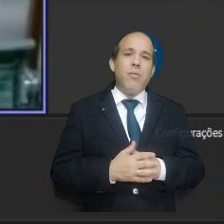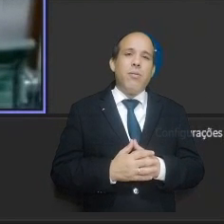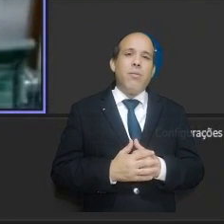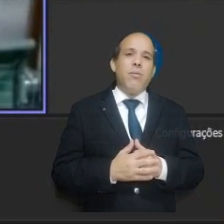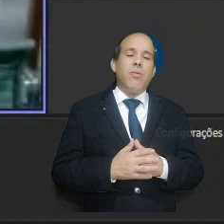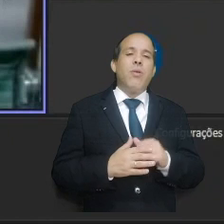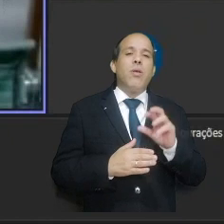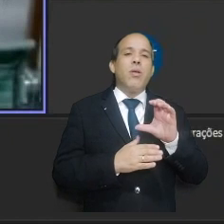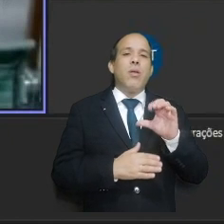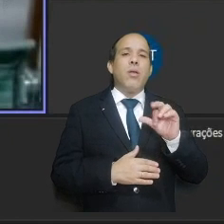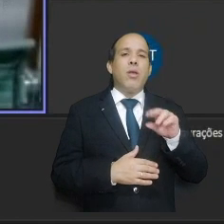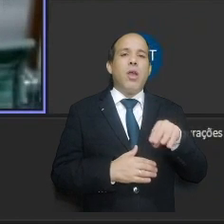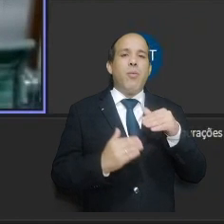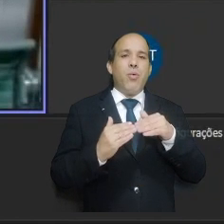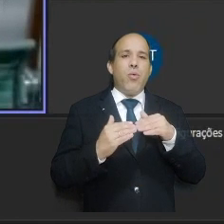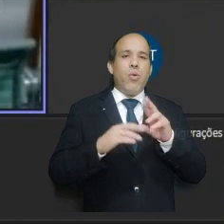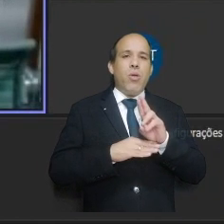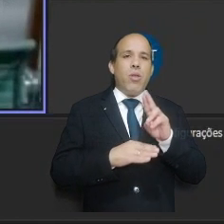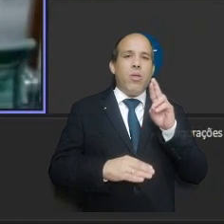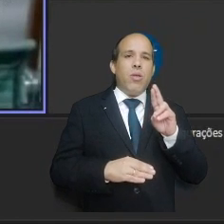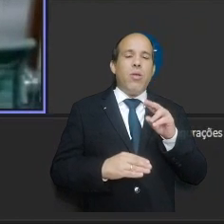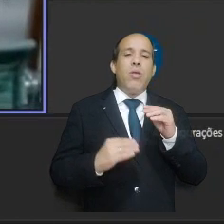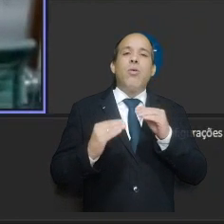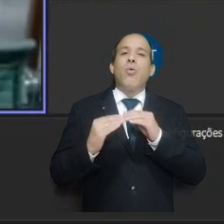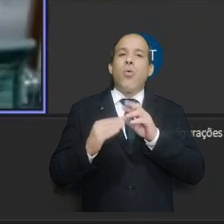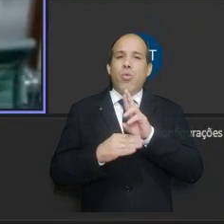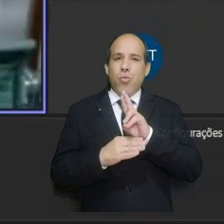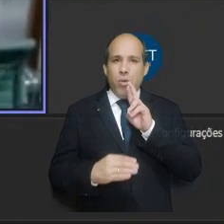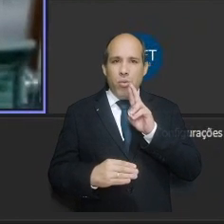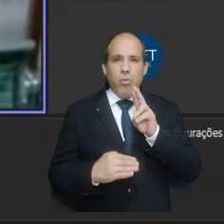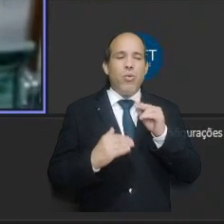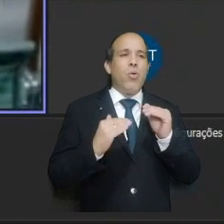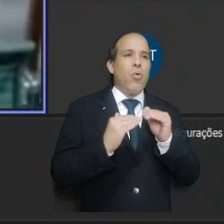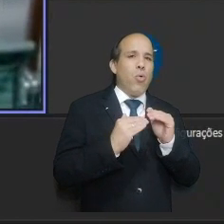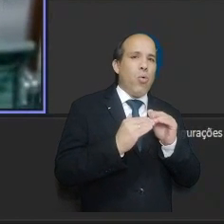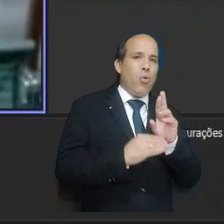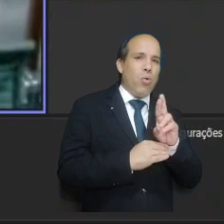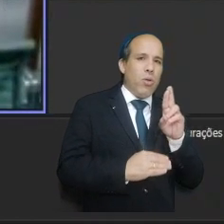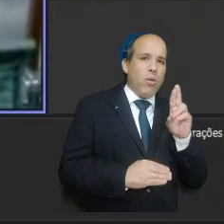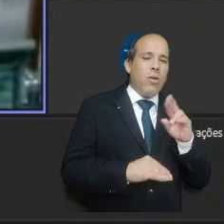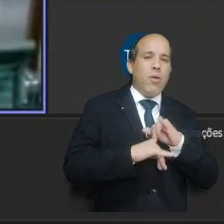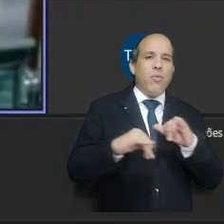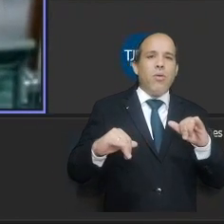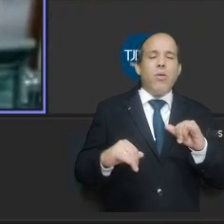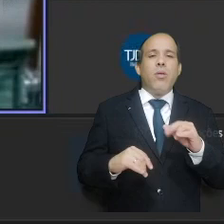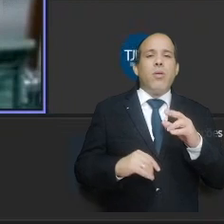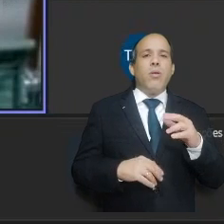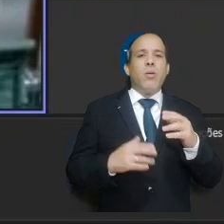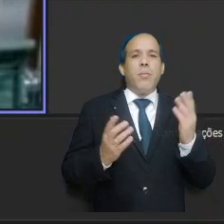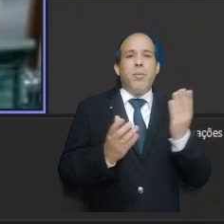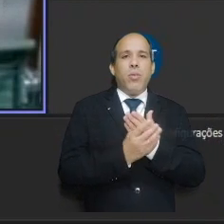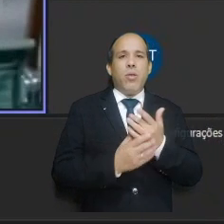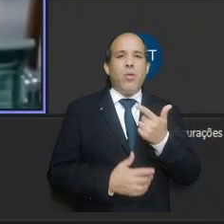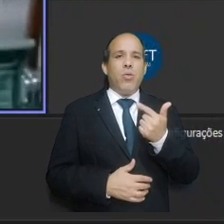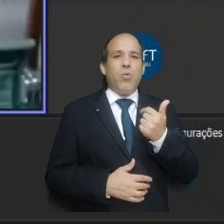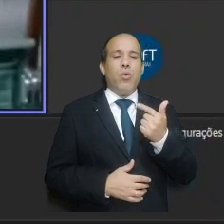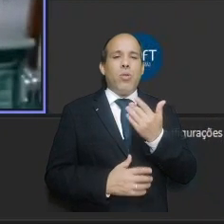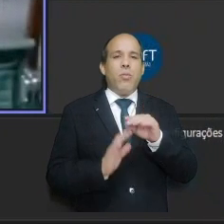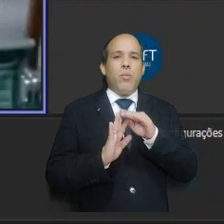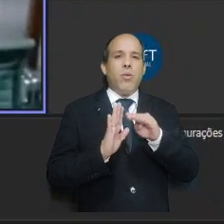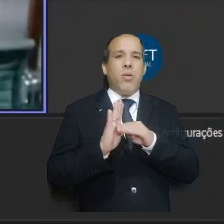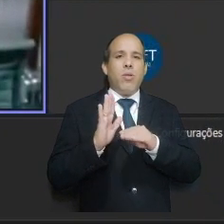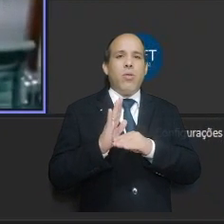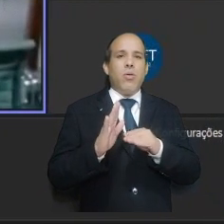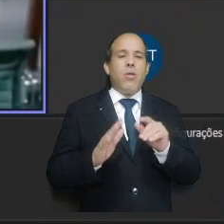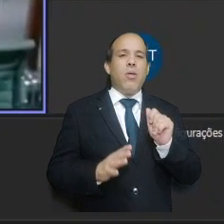Agradeço, Vossa Excelência, então. Desembargadora Carmen, como vota? Eminente relator. Agradeço, desembargador Eustáquio. Com a turma. Agradeço. Doutora, então, proclamo o resultado. O